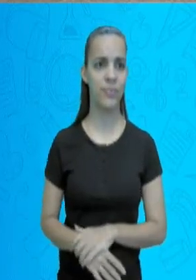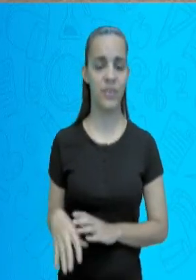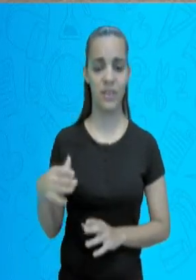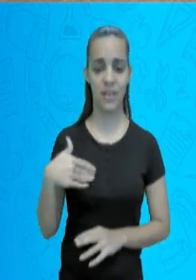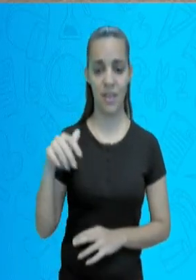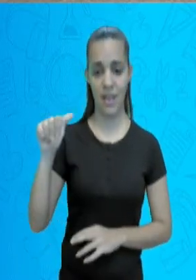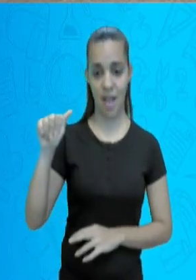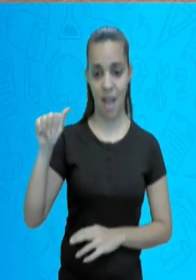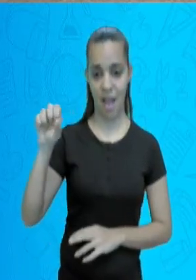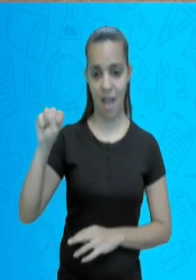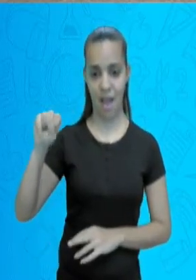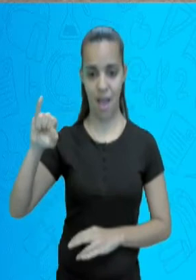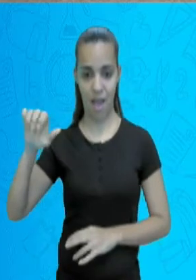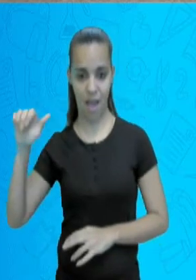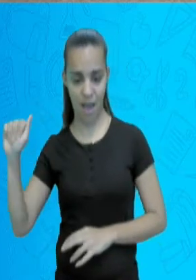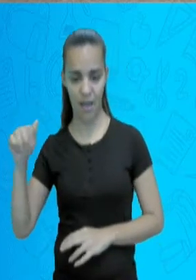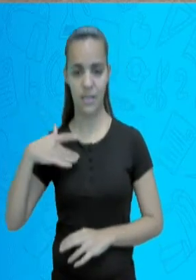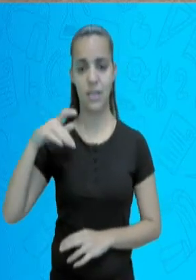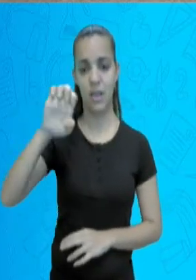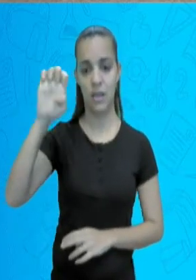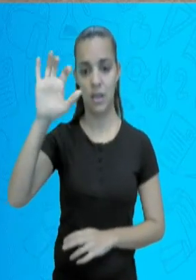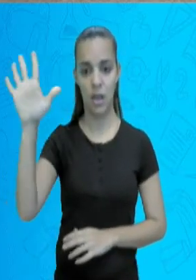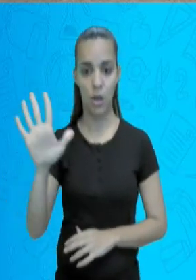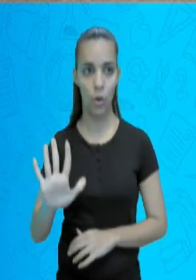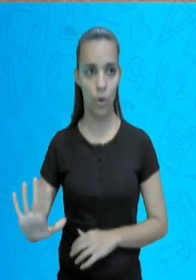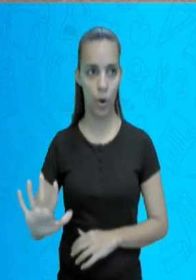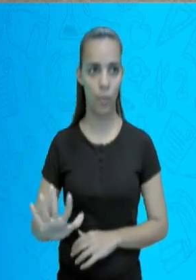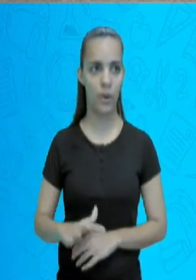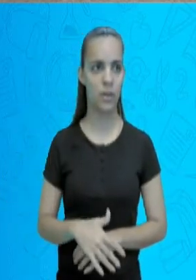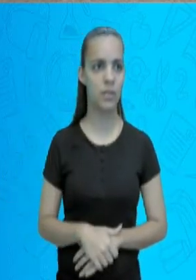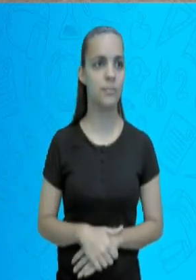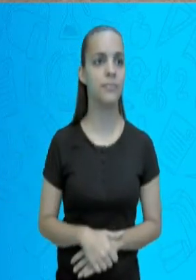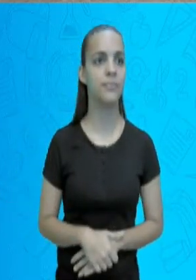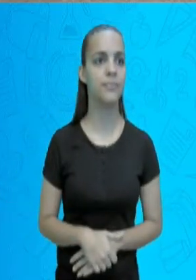Europa, ela, na verdade, ela é